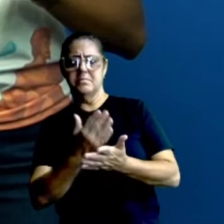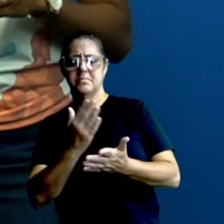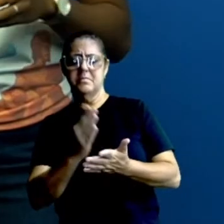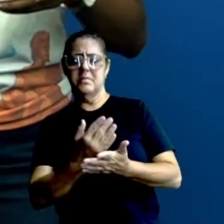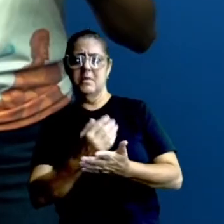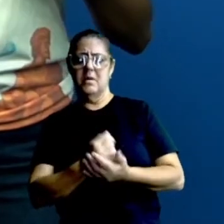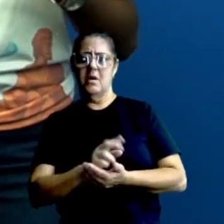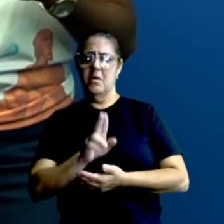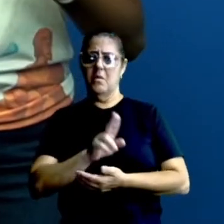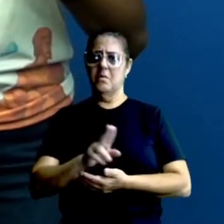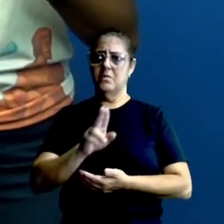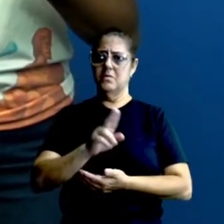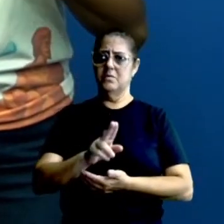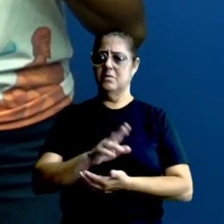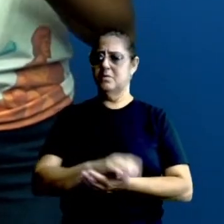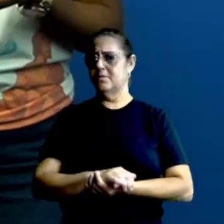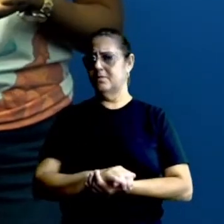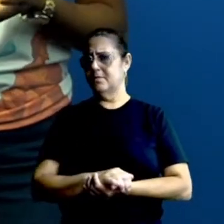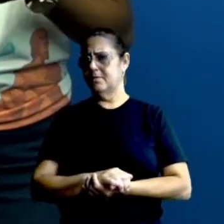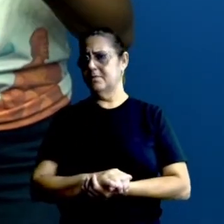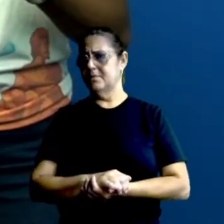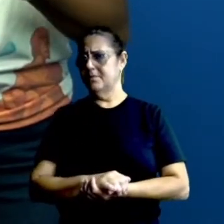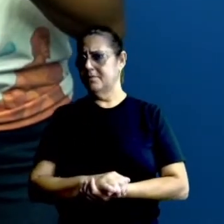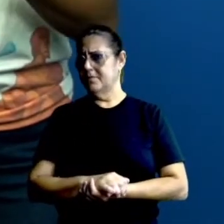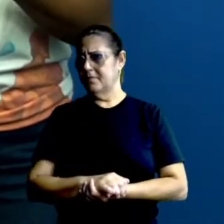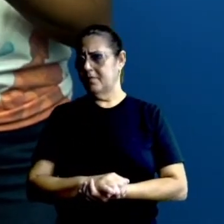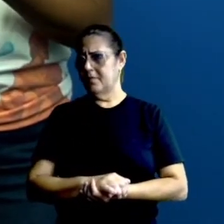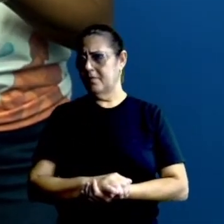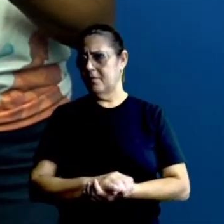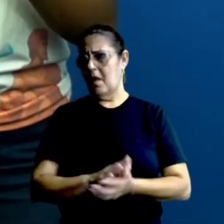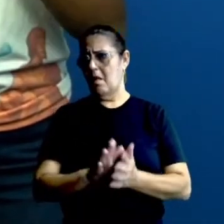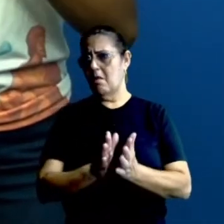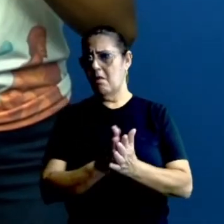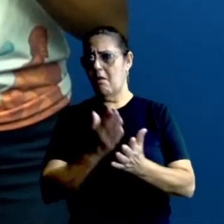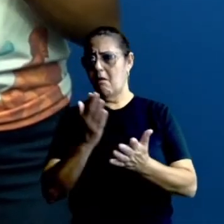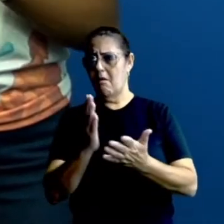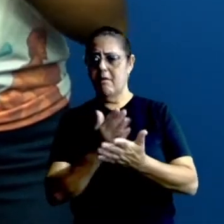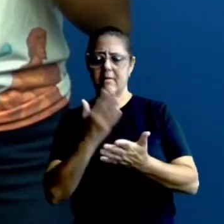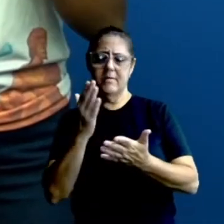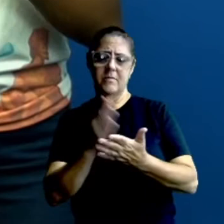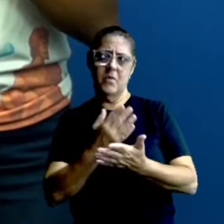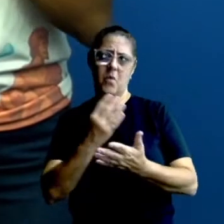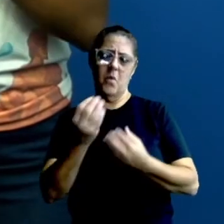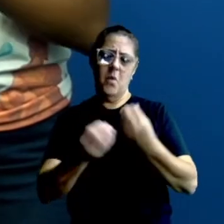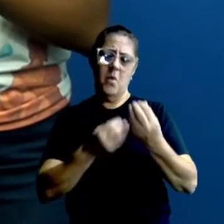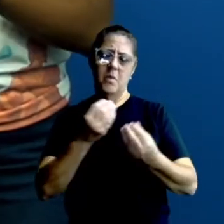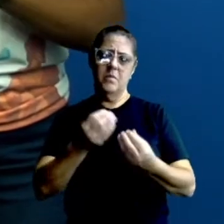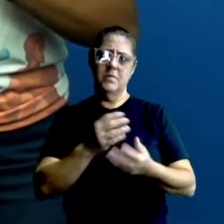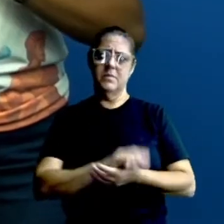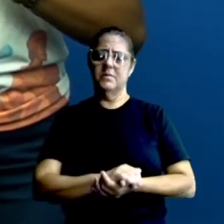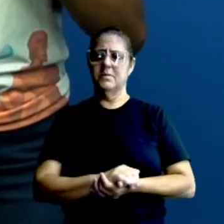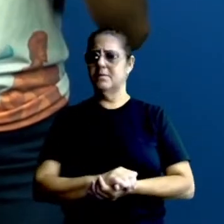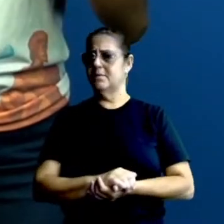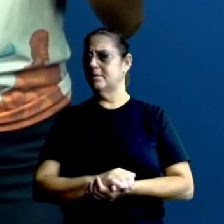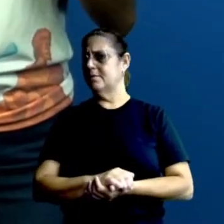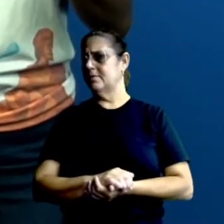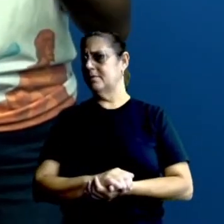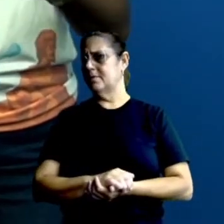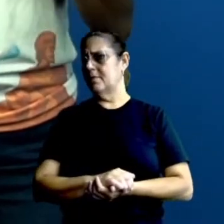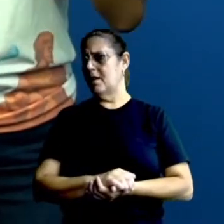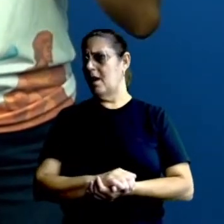eu utilize. How do you pronounce notebook? Como a gente escreve? Notebook. E